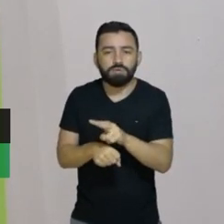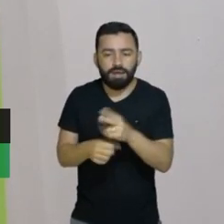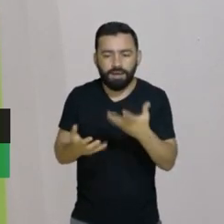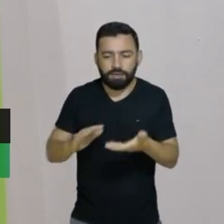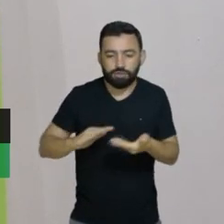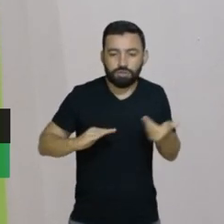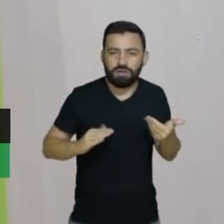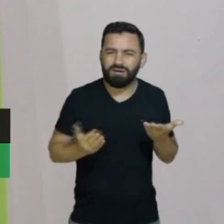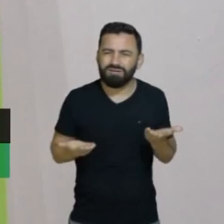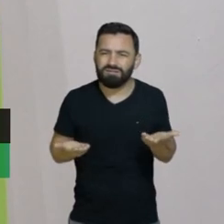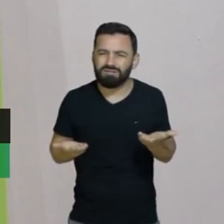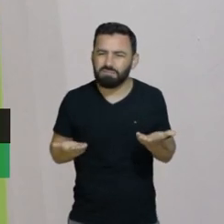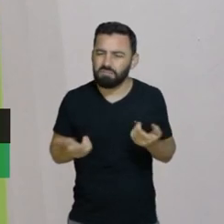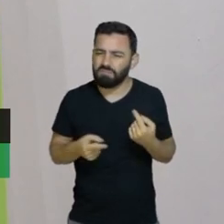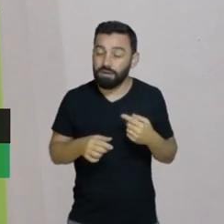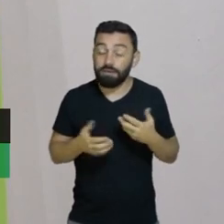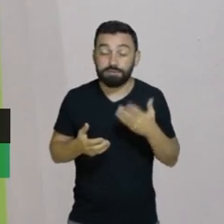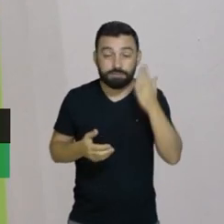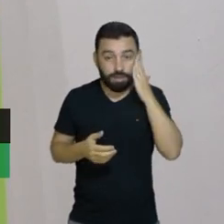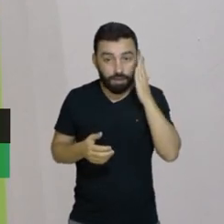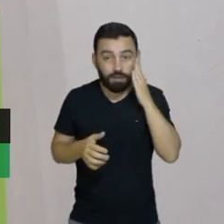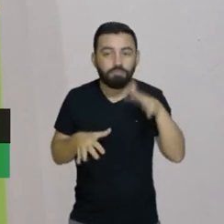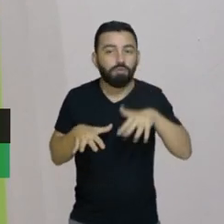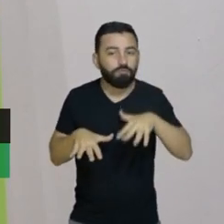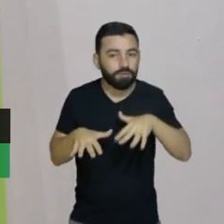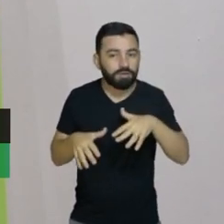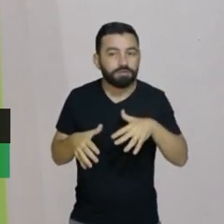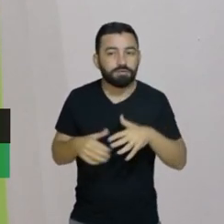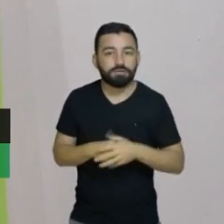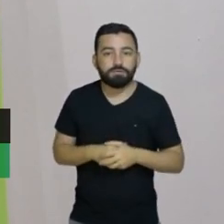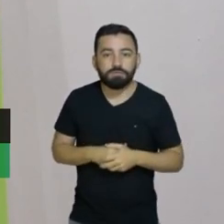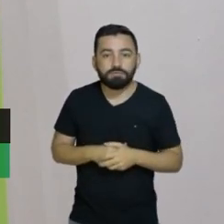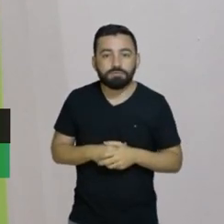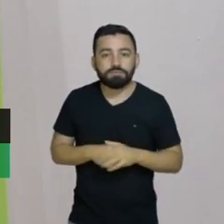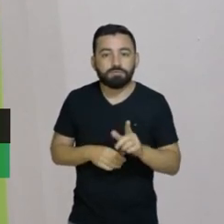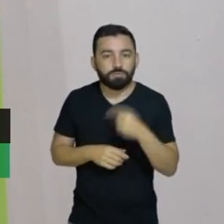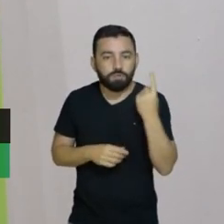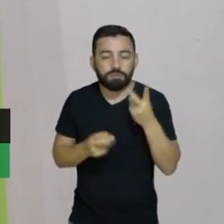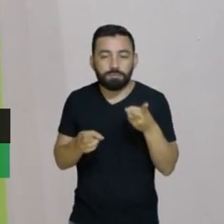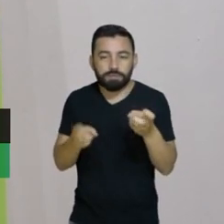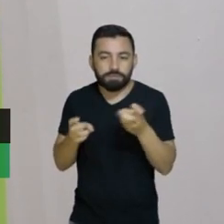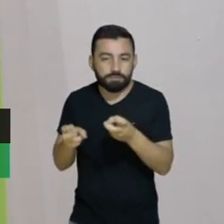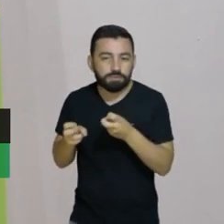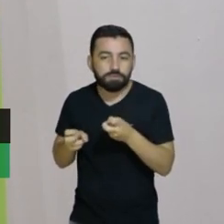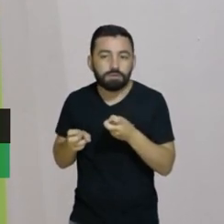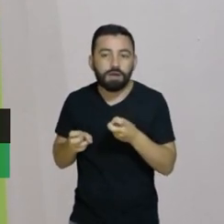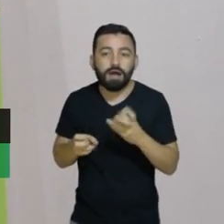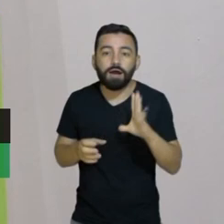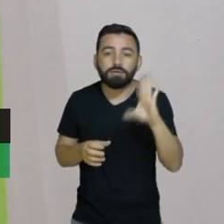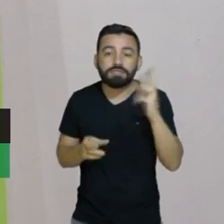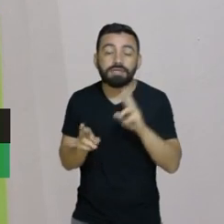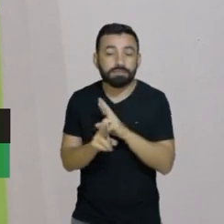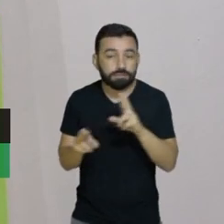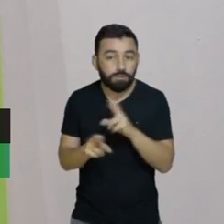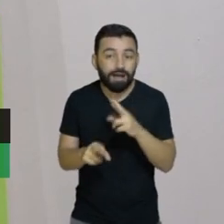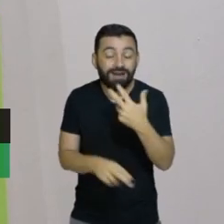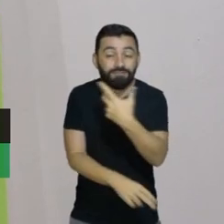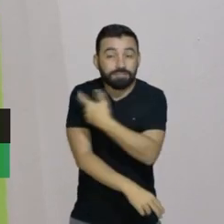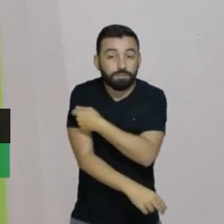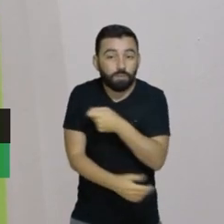que existe todo um movimento em cima disso. A gente já viu o que tem acontecido com relação à vacinação